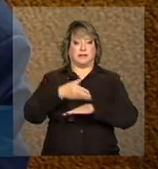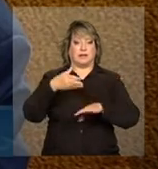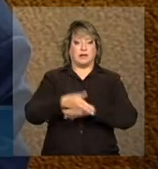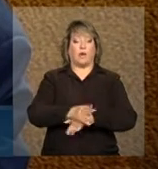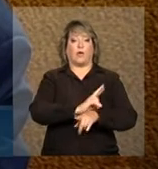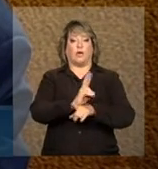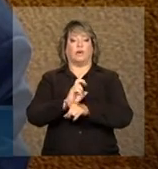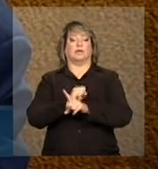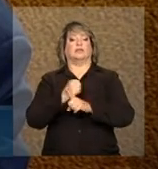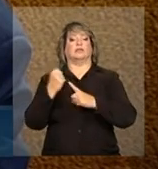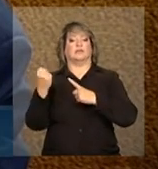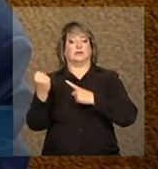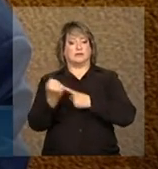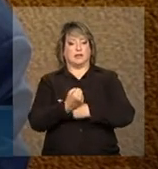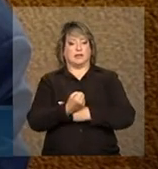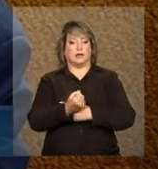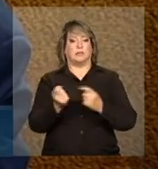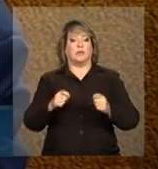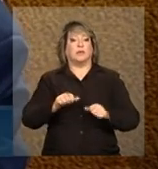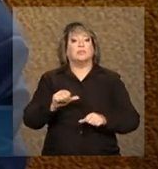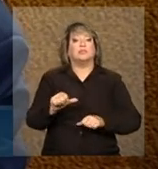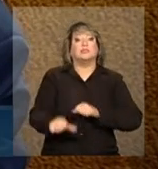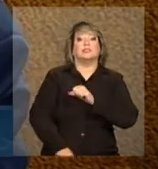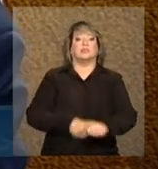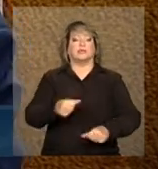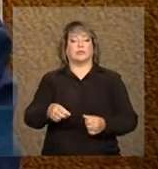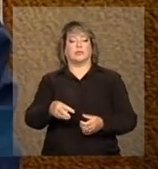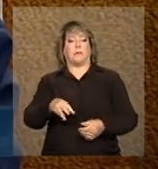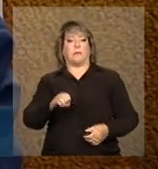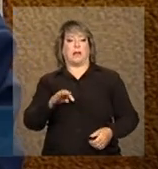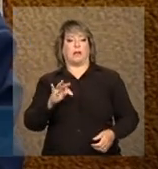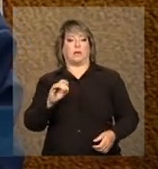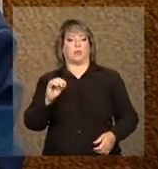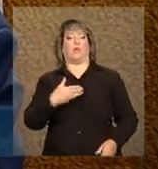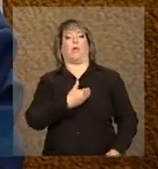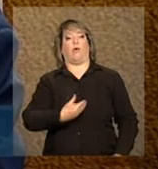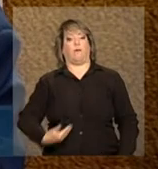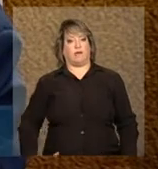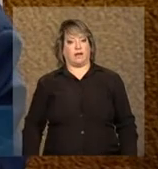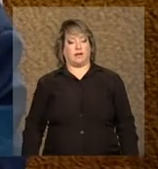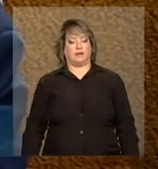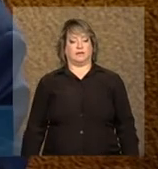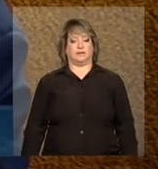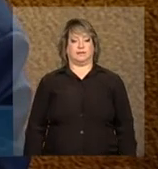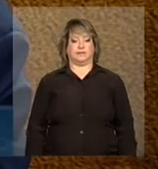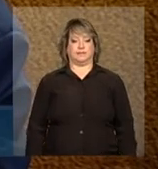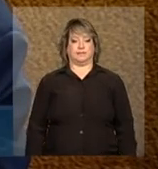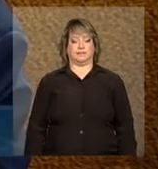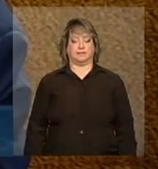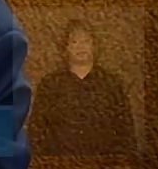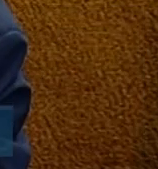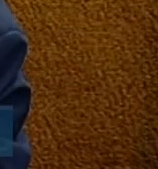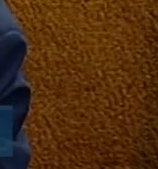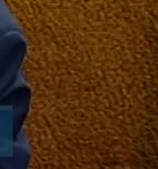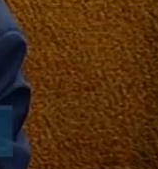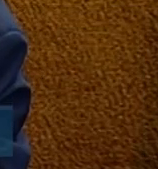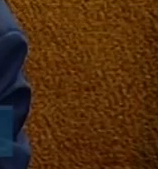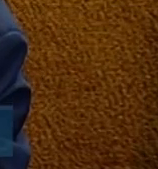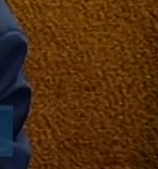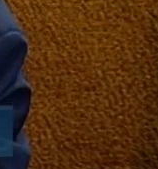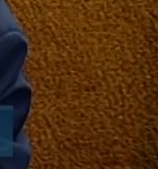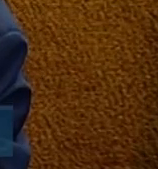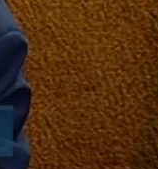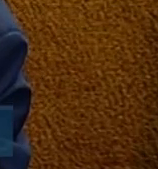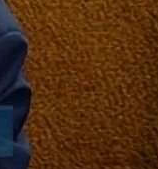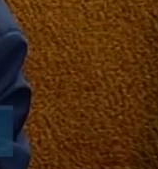controle social se transforme num método de governo. E, para ele se transformar num método de governo, nós ainda